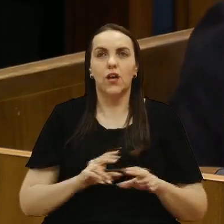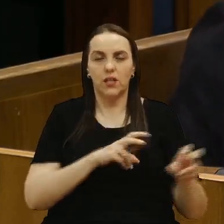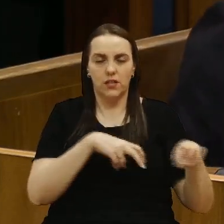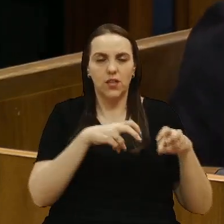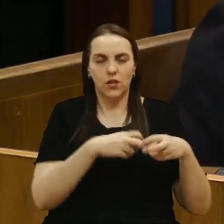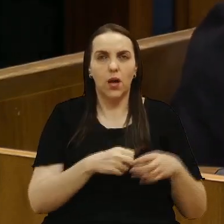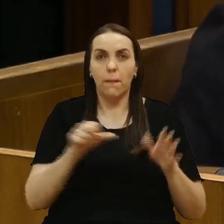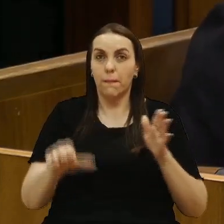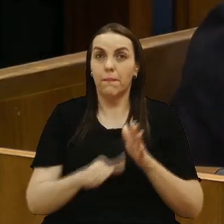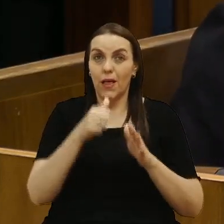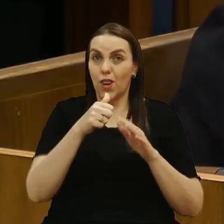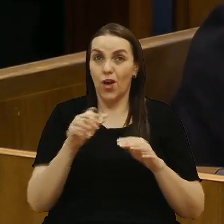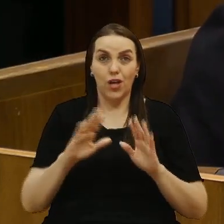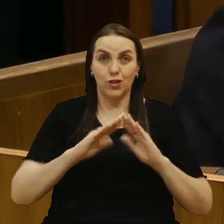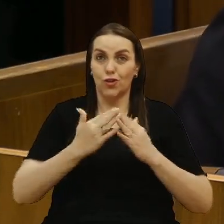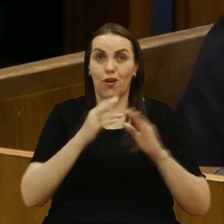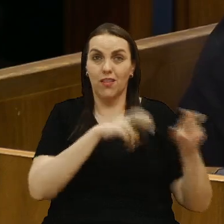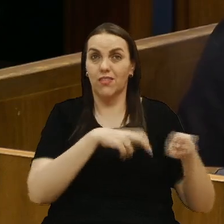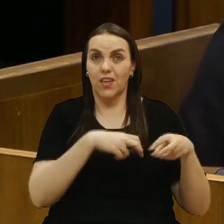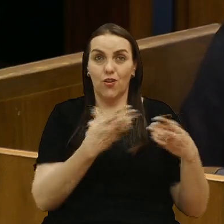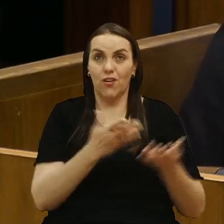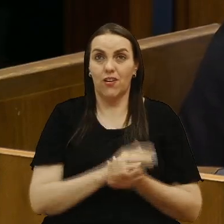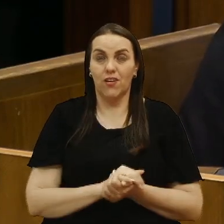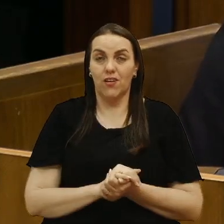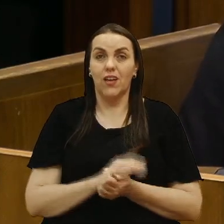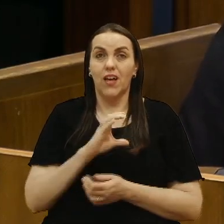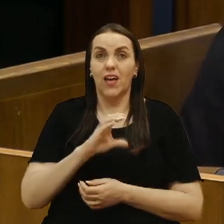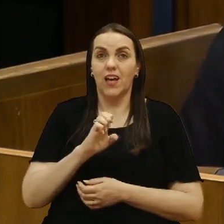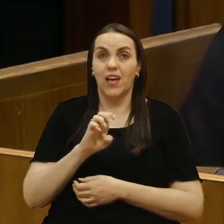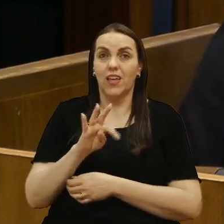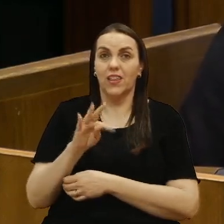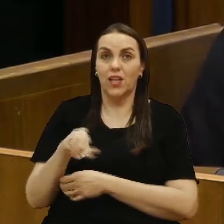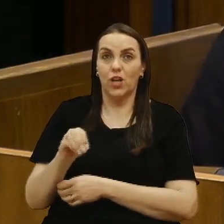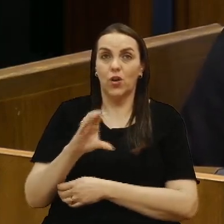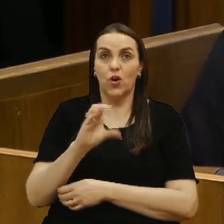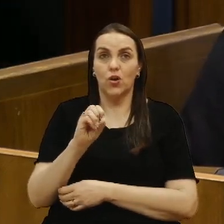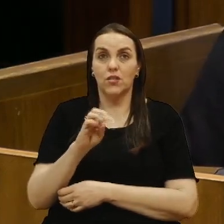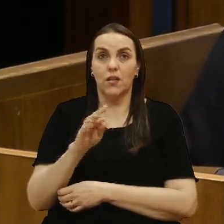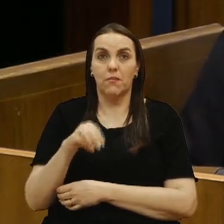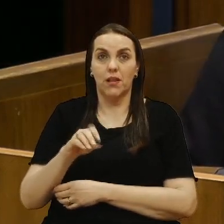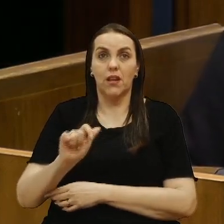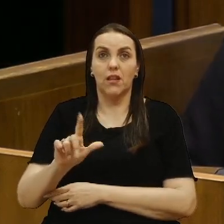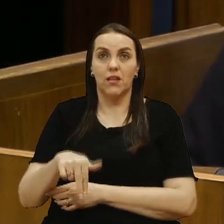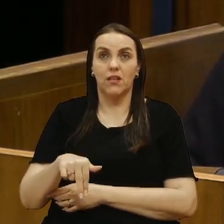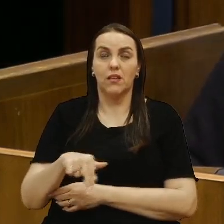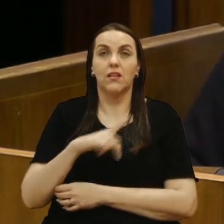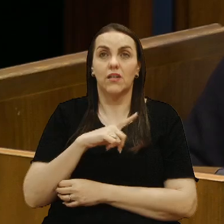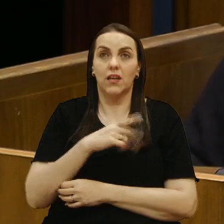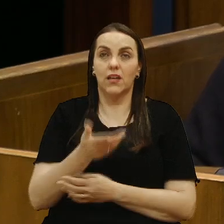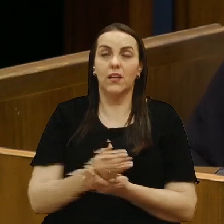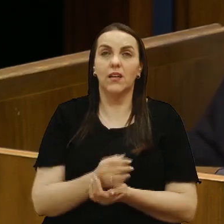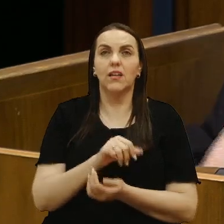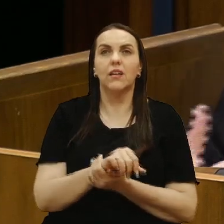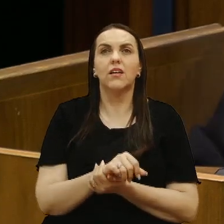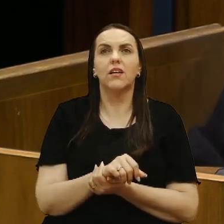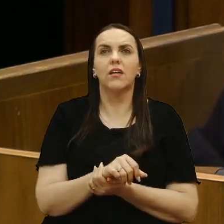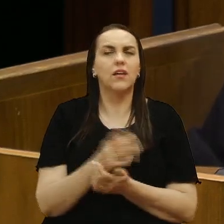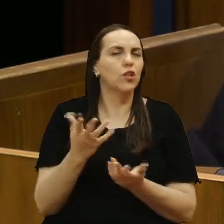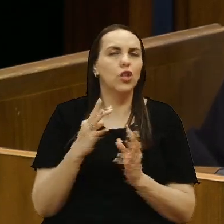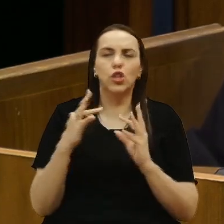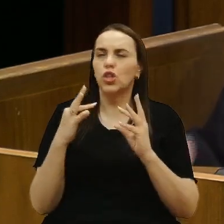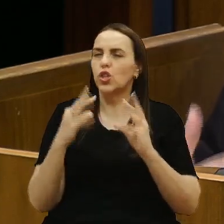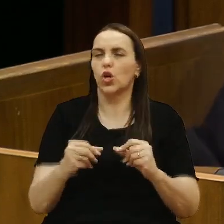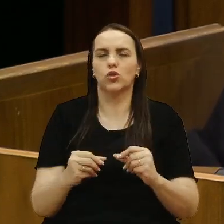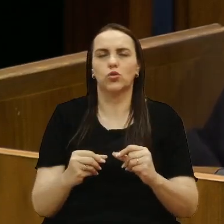melhores escolas de interior, é a Caetano Costa Milã e a Padre Vicente Bertoni. Tanto é que